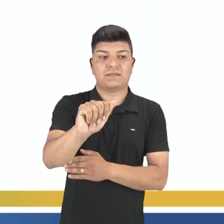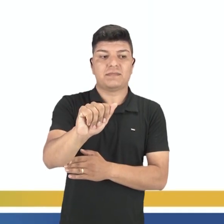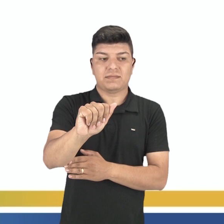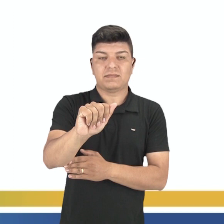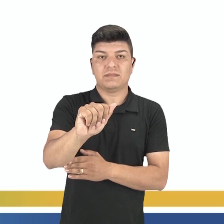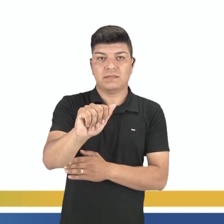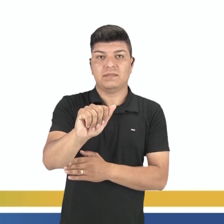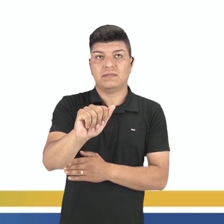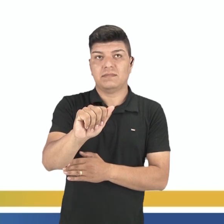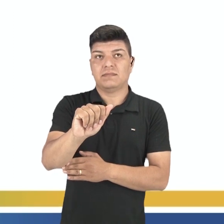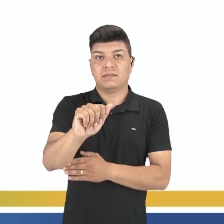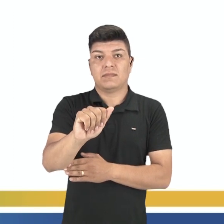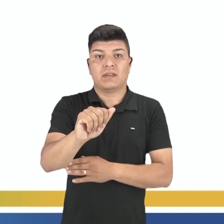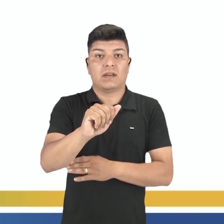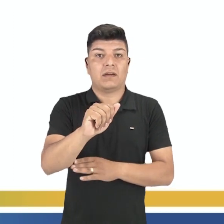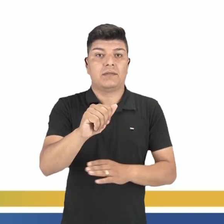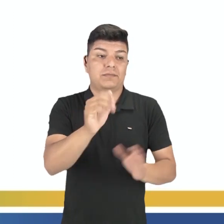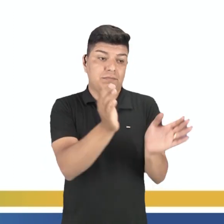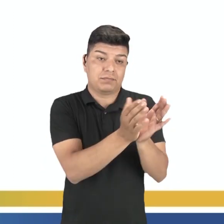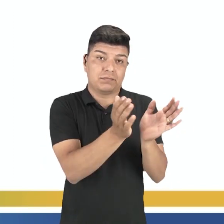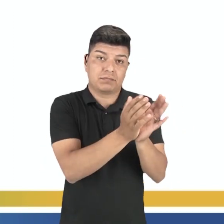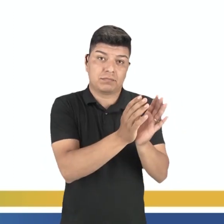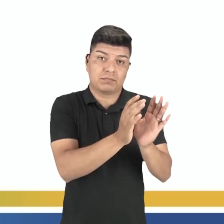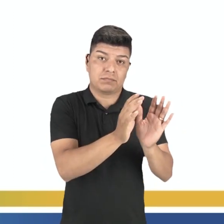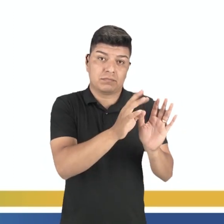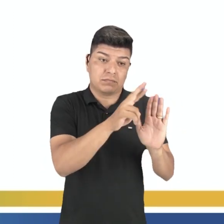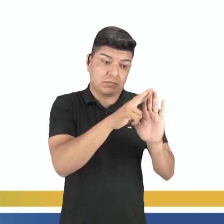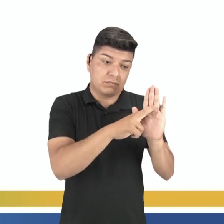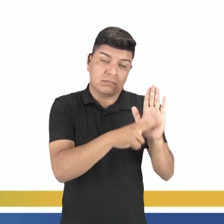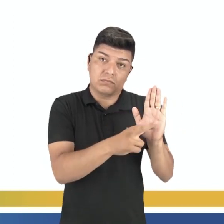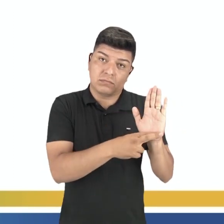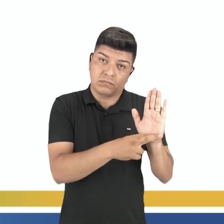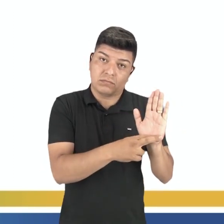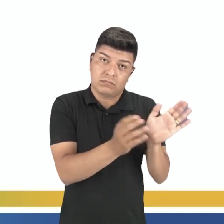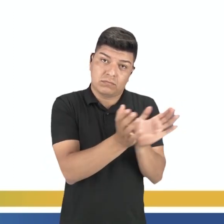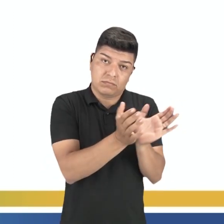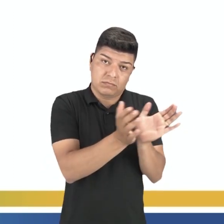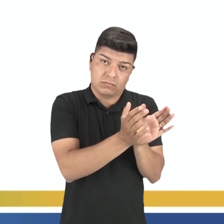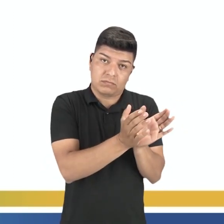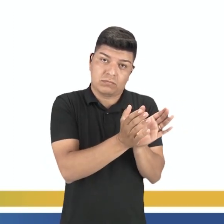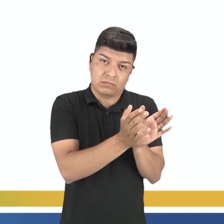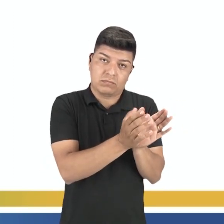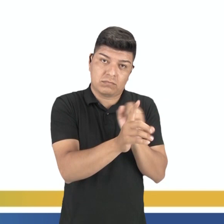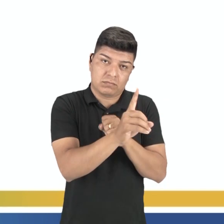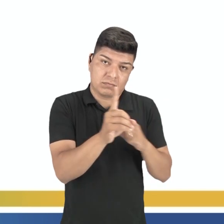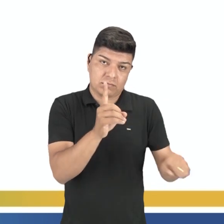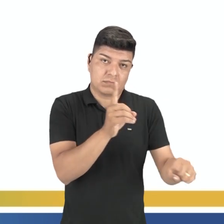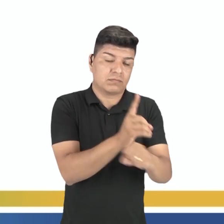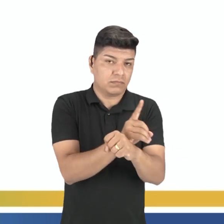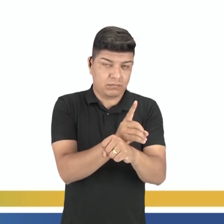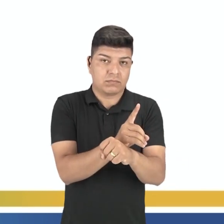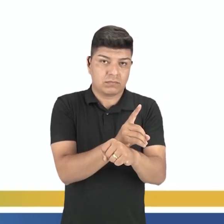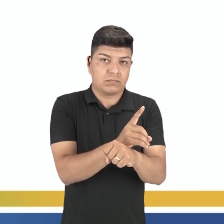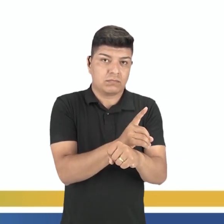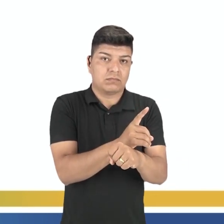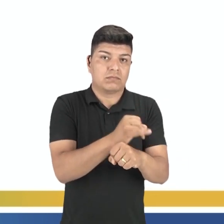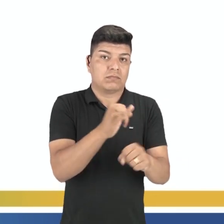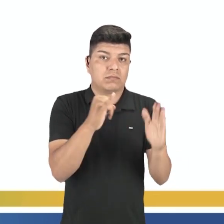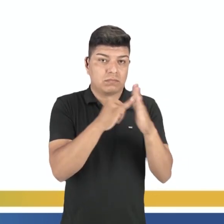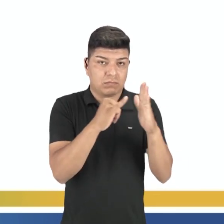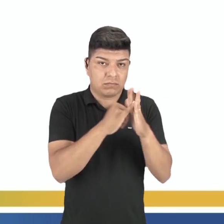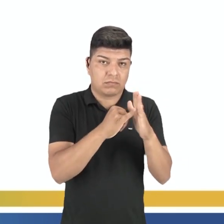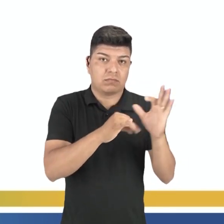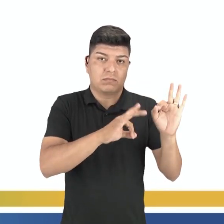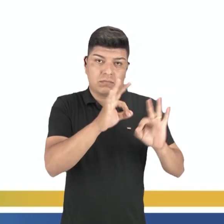um regulamento, é um conjunto de regras de organização e funcionamento de uma coletividade, de um grupo social, instituição,